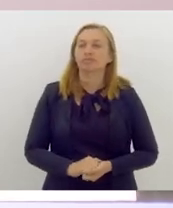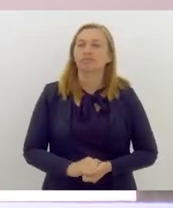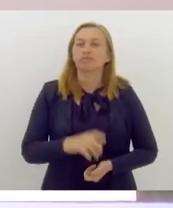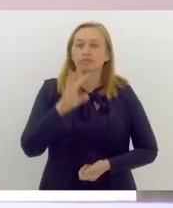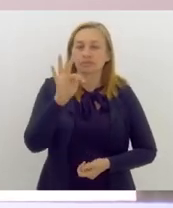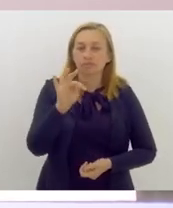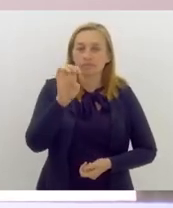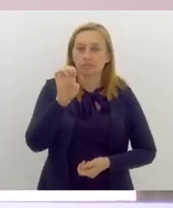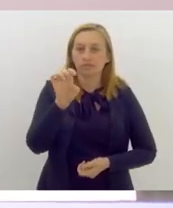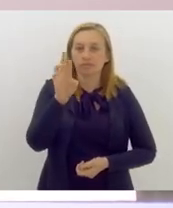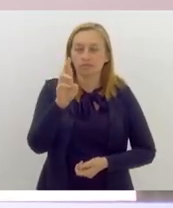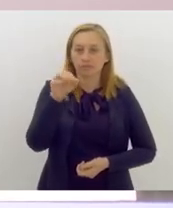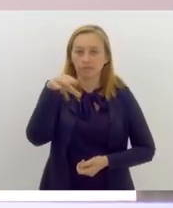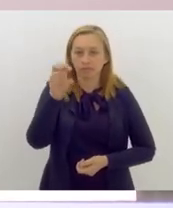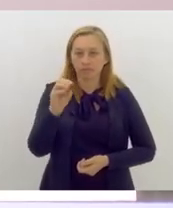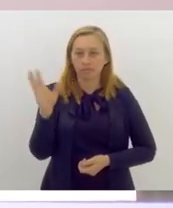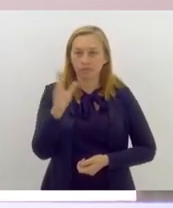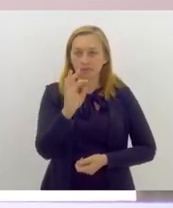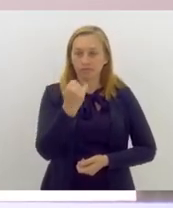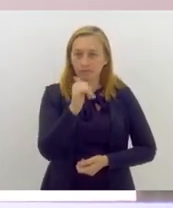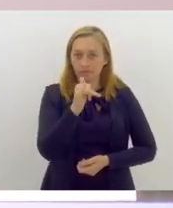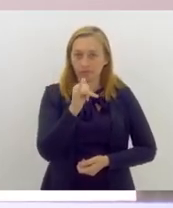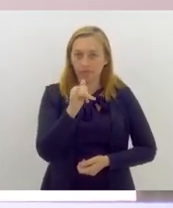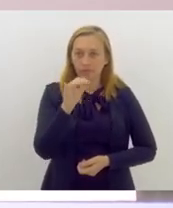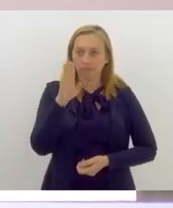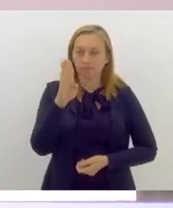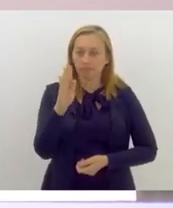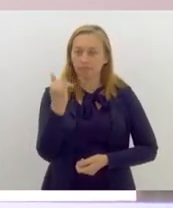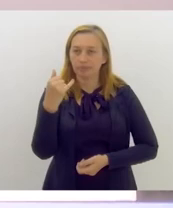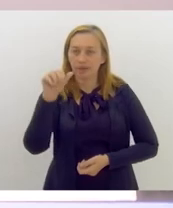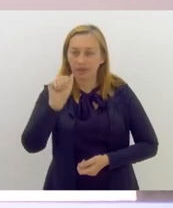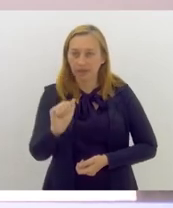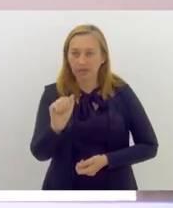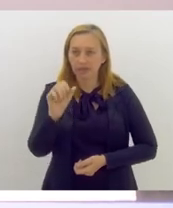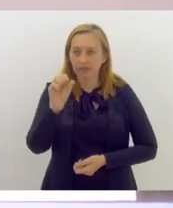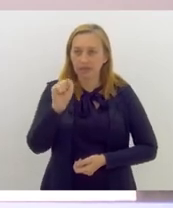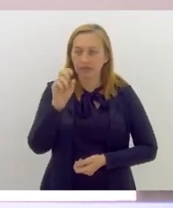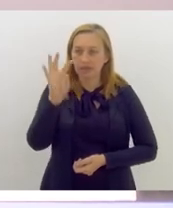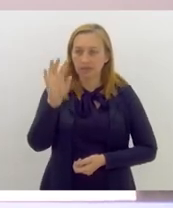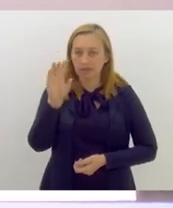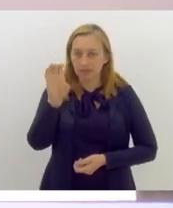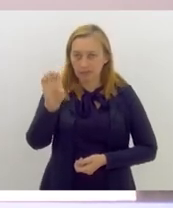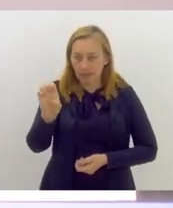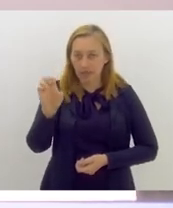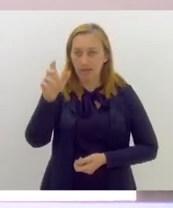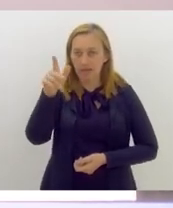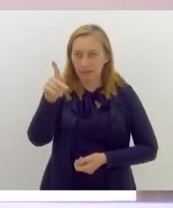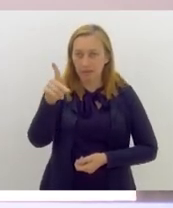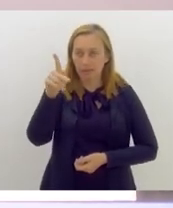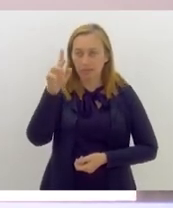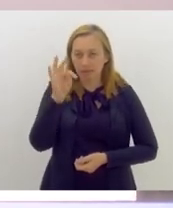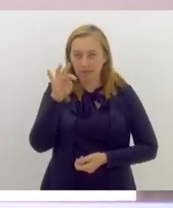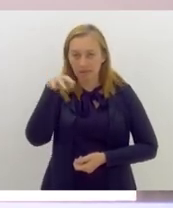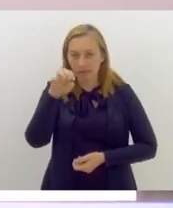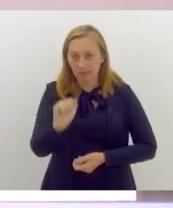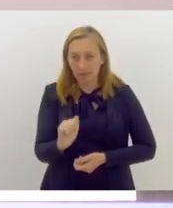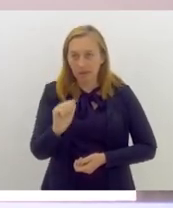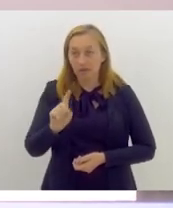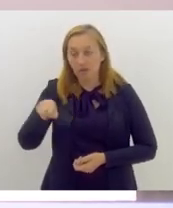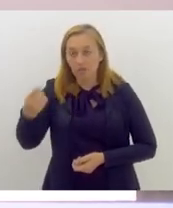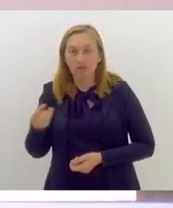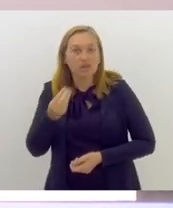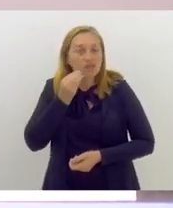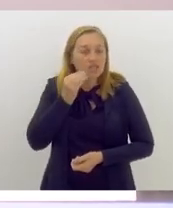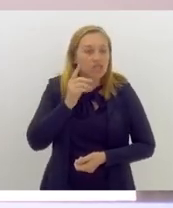termelétrica vai Sepetiba que estão em pleno operação outra outra parte já está em teste é a outra parte está em